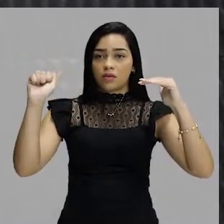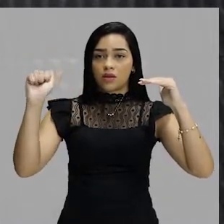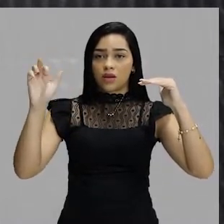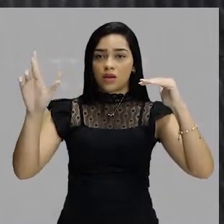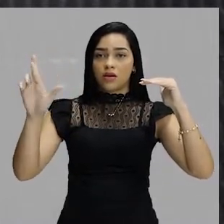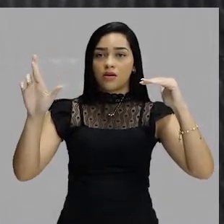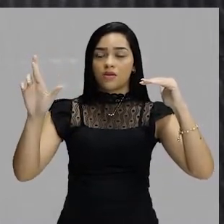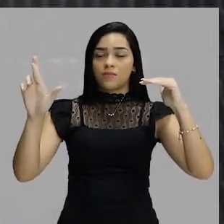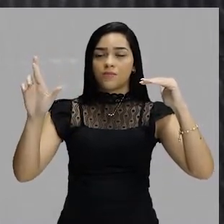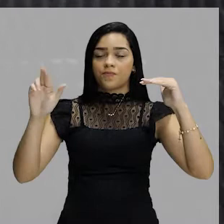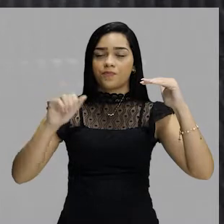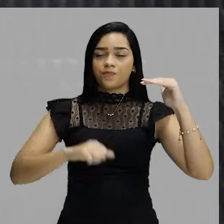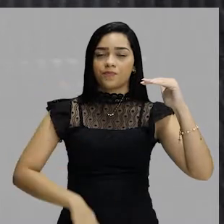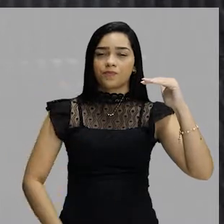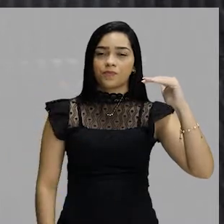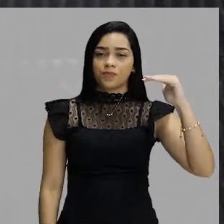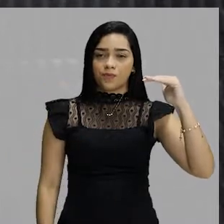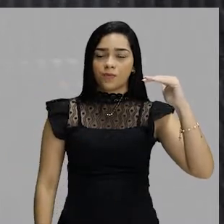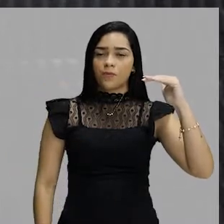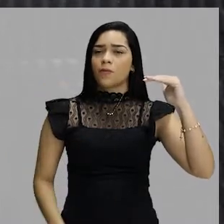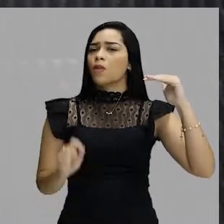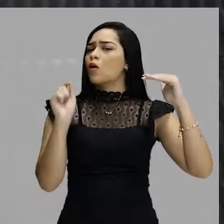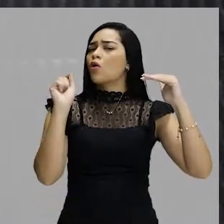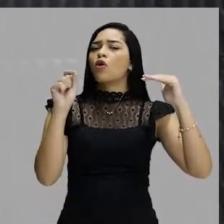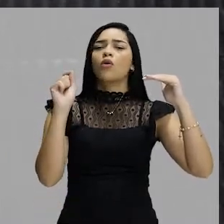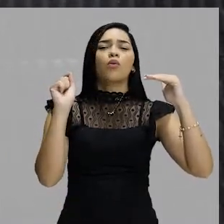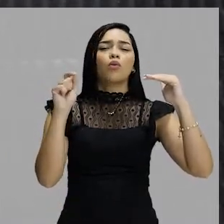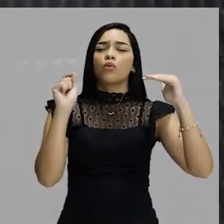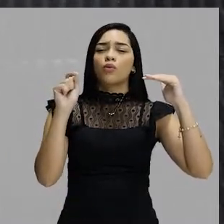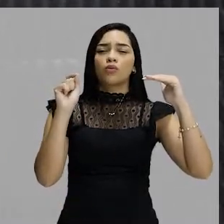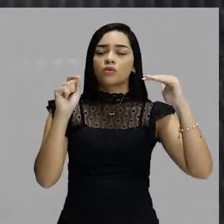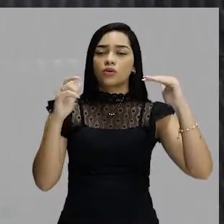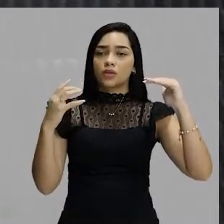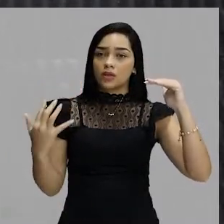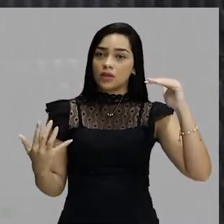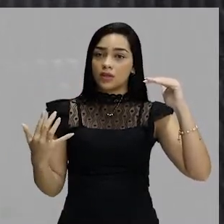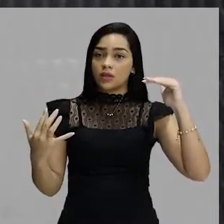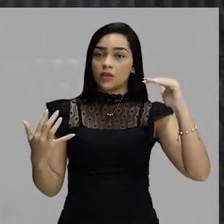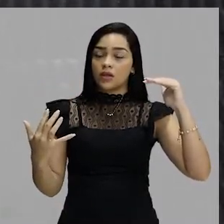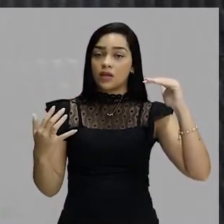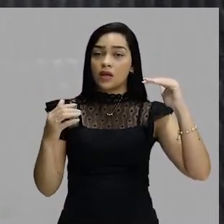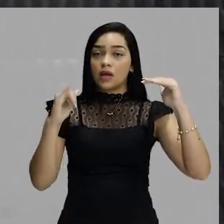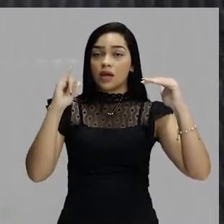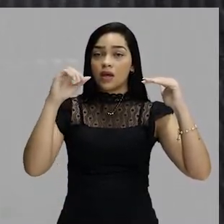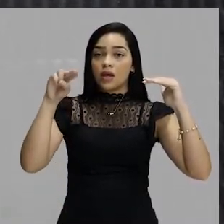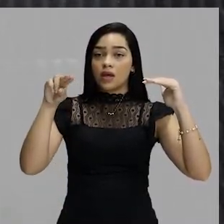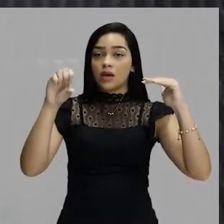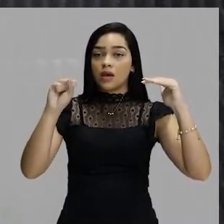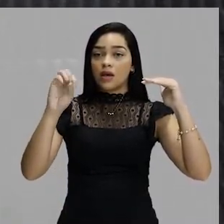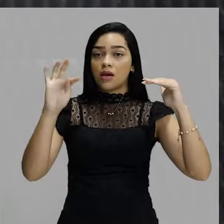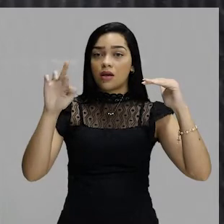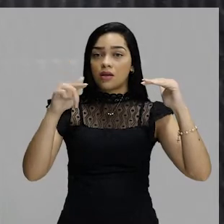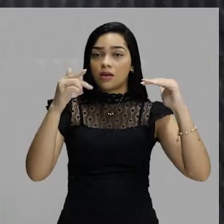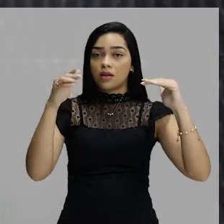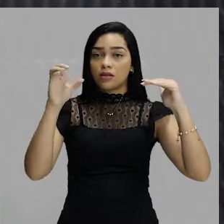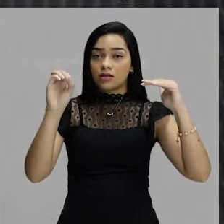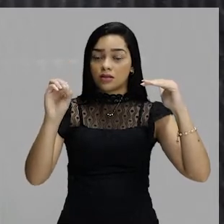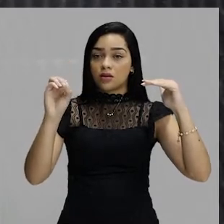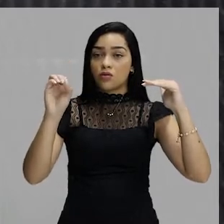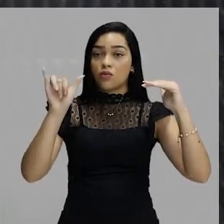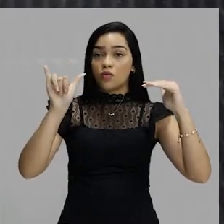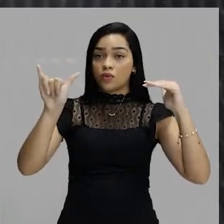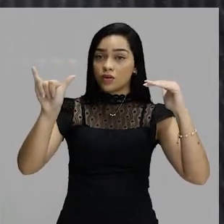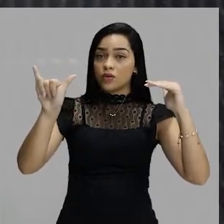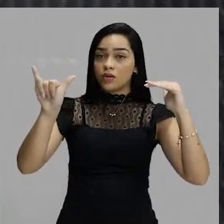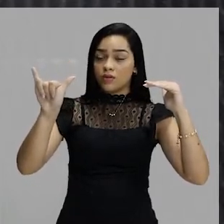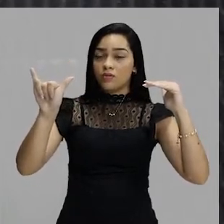Coeficiente linear. O que é o coeficiente linear? É o ponto de interseção com o eixo y,